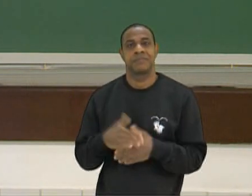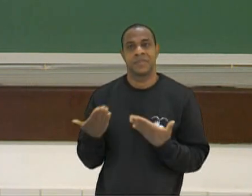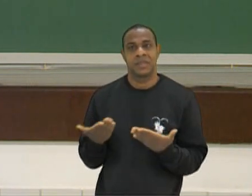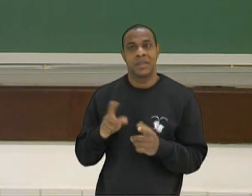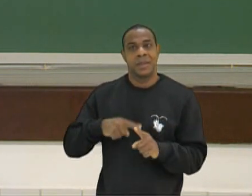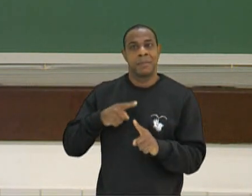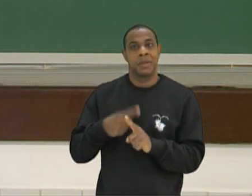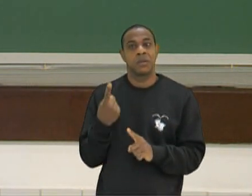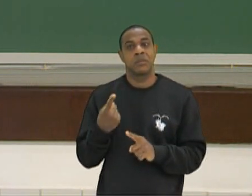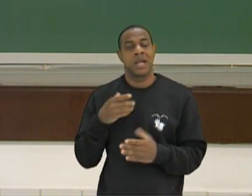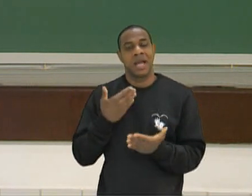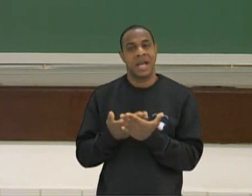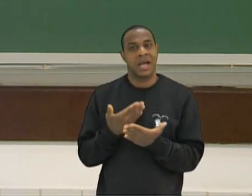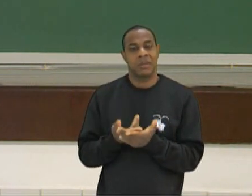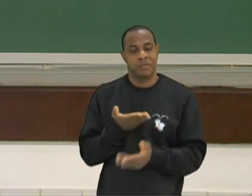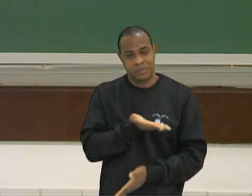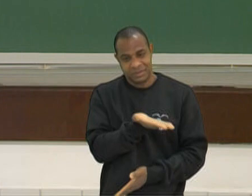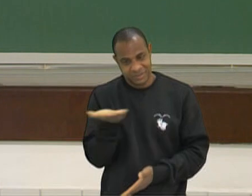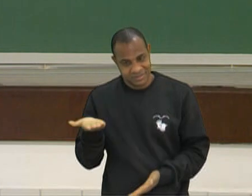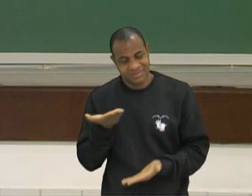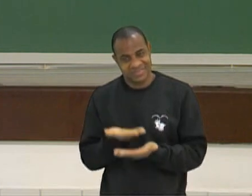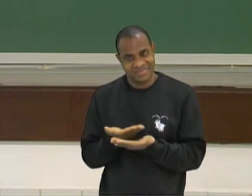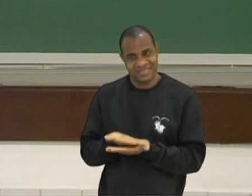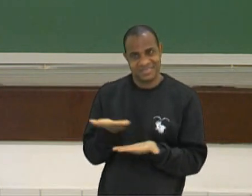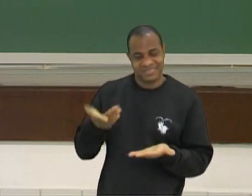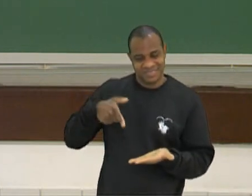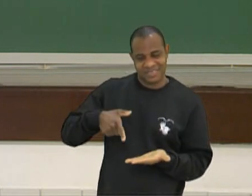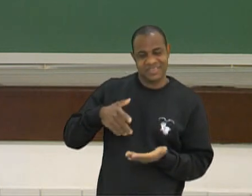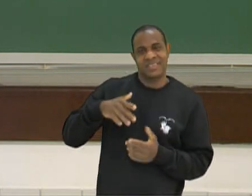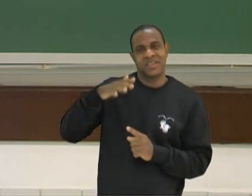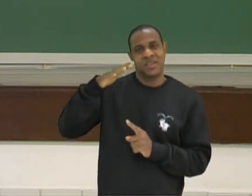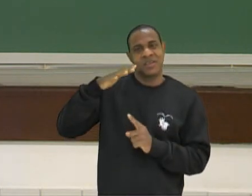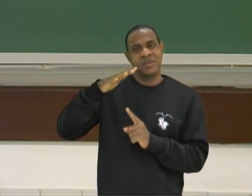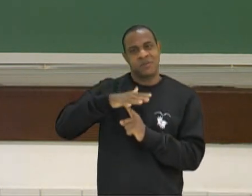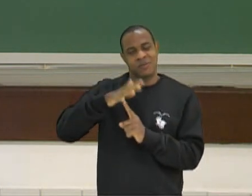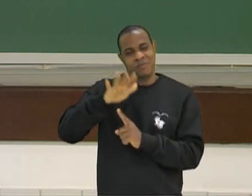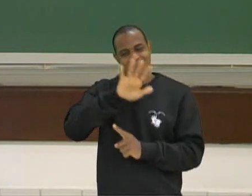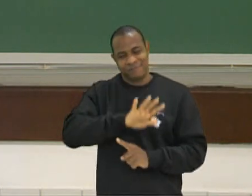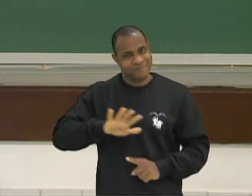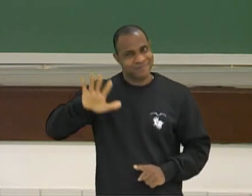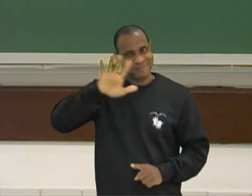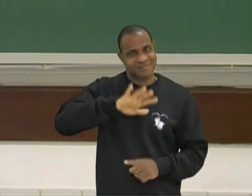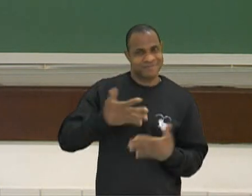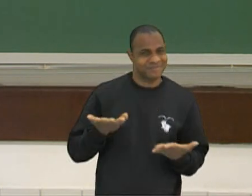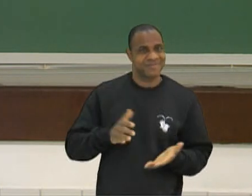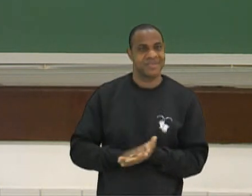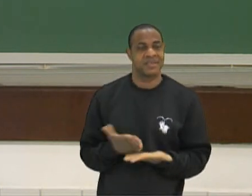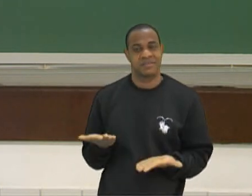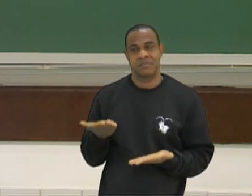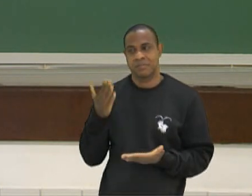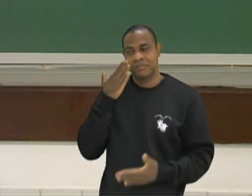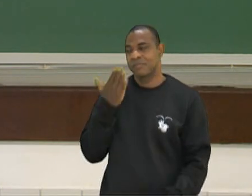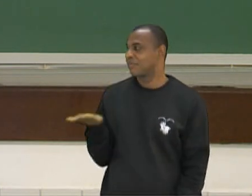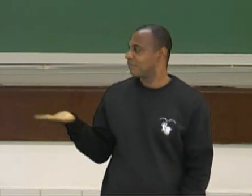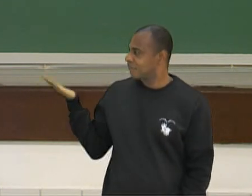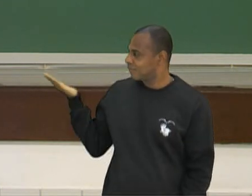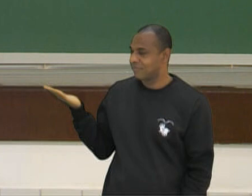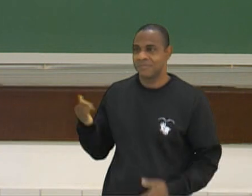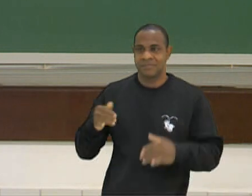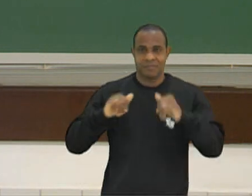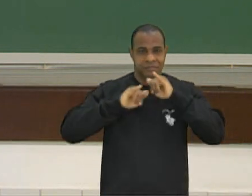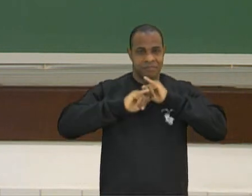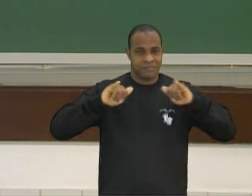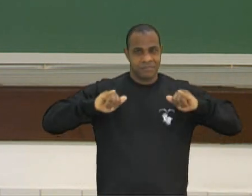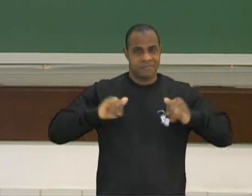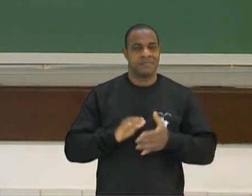uma aula para você, estudante aqui de Curitiba e de todo o nosso querido Paraná. Então, vamos à tela que eu tenho que passar uma informação para vocês